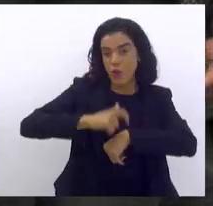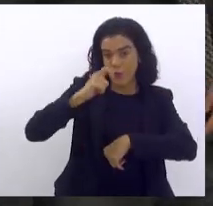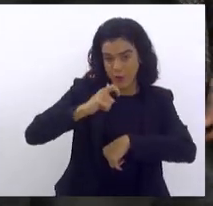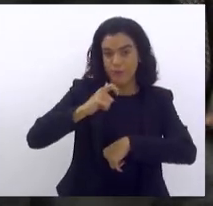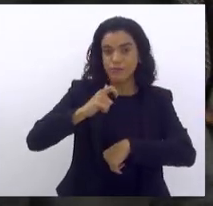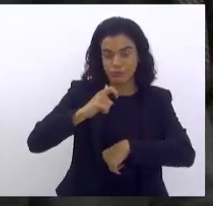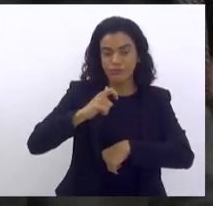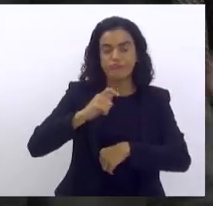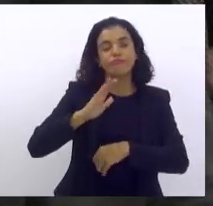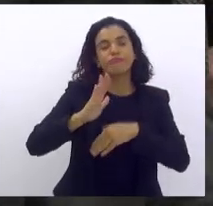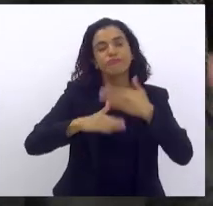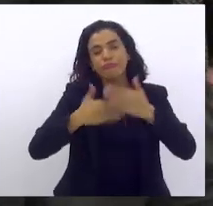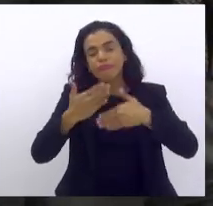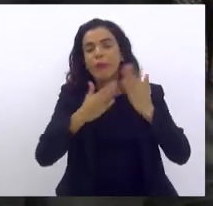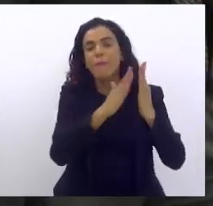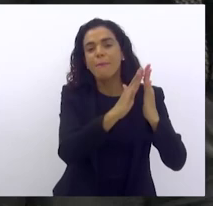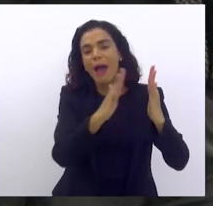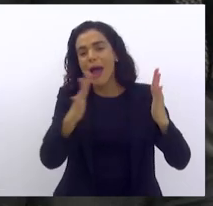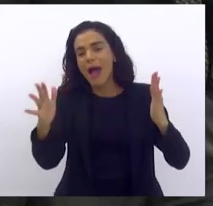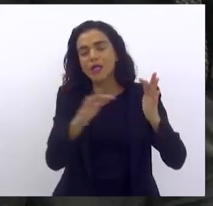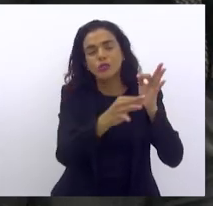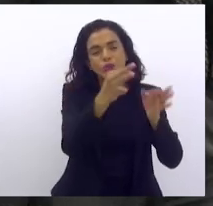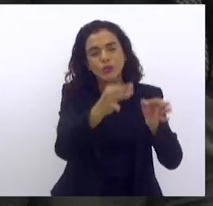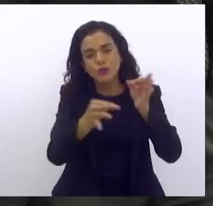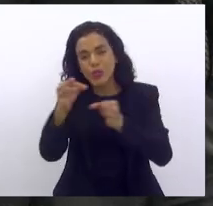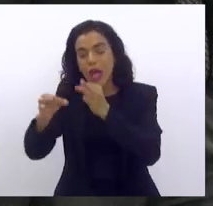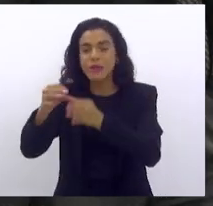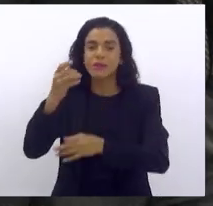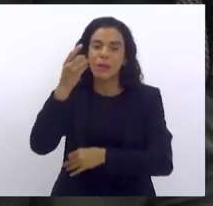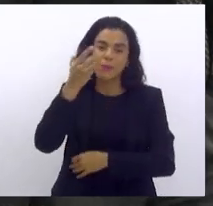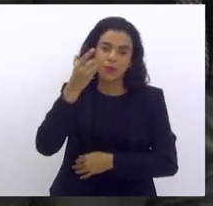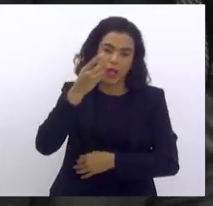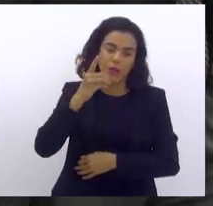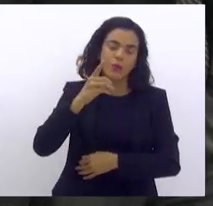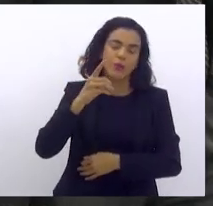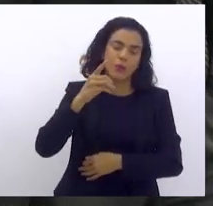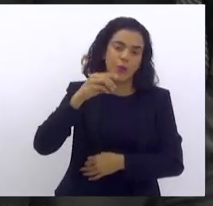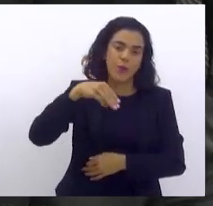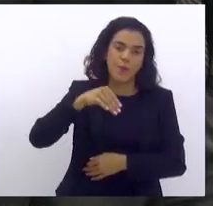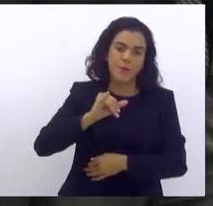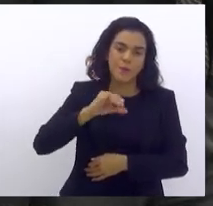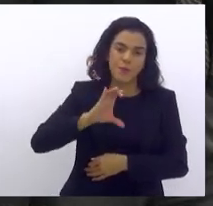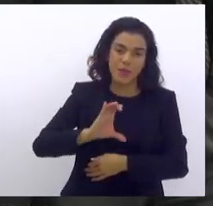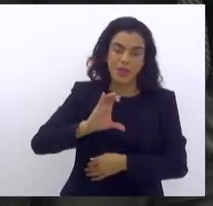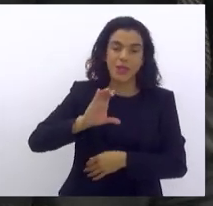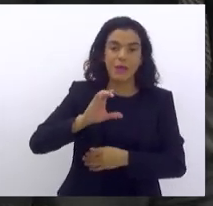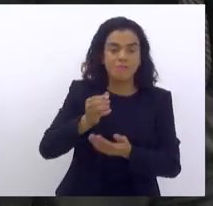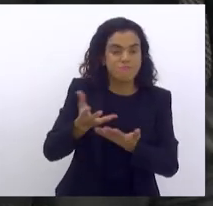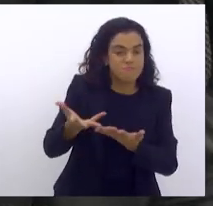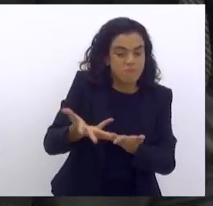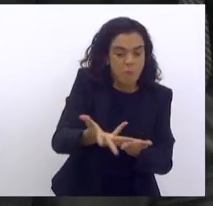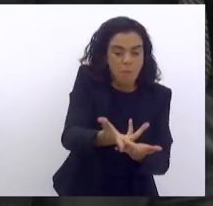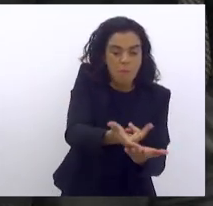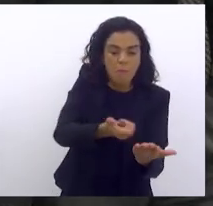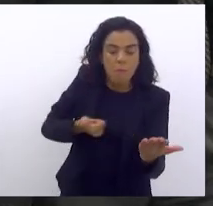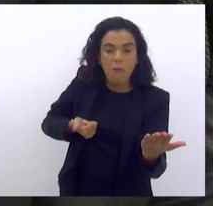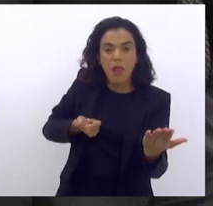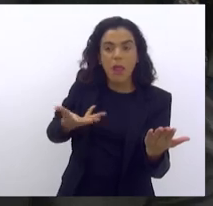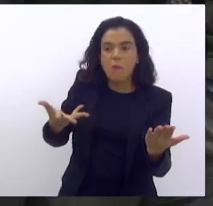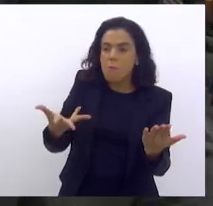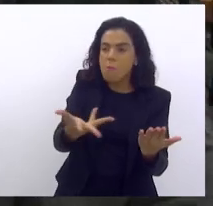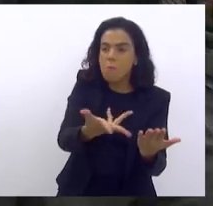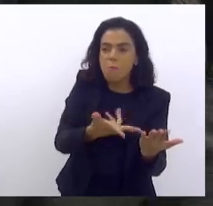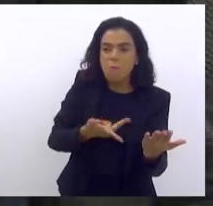acontecimento. Depois, vendo tramitar o projeto dos deputados Carlos Mink e Luiz Paulo, eu vi que era um projeto que trazia mais elementos para a